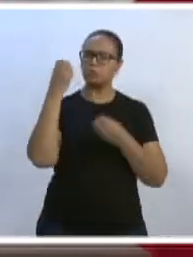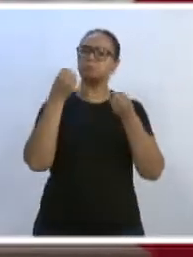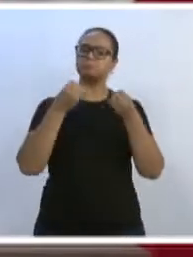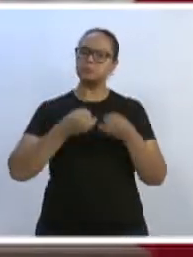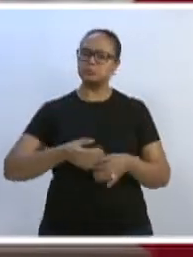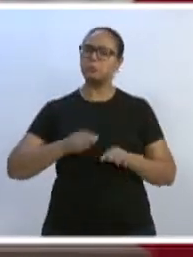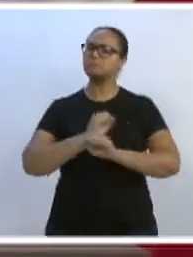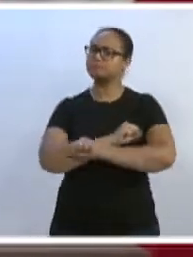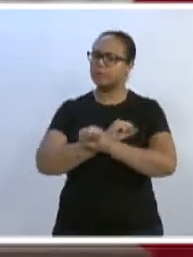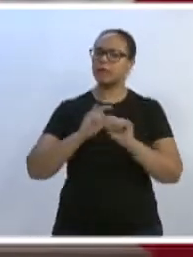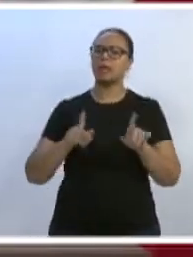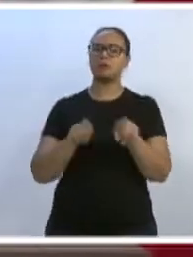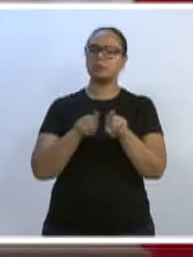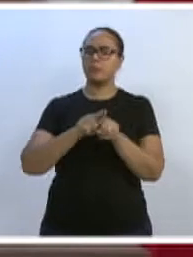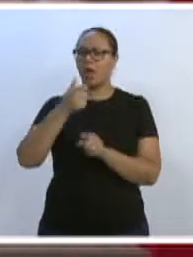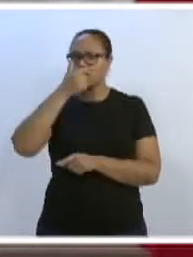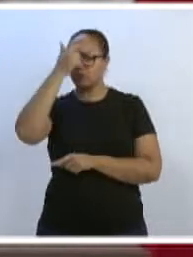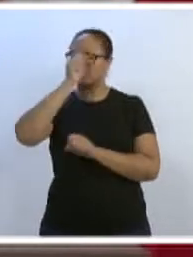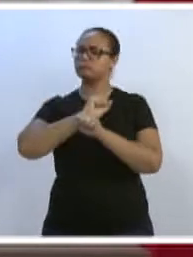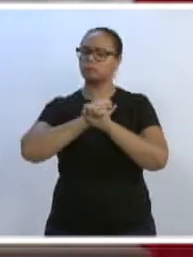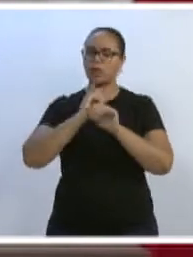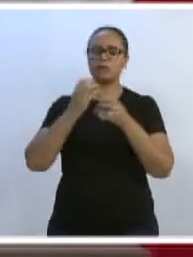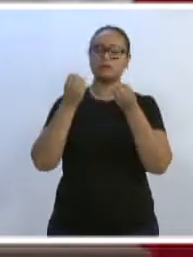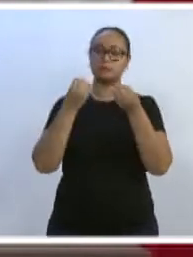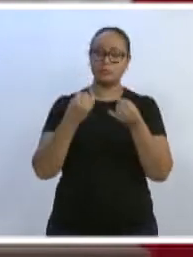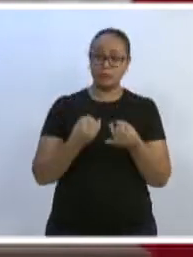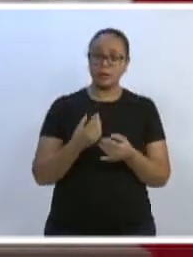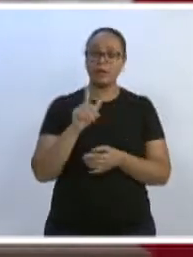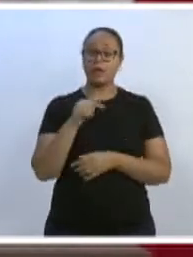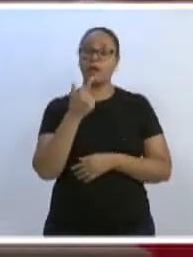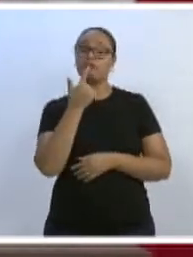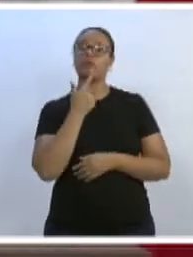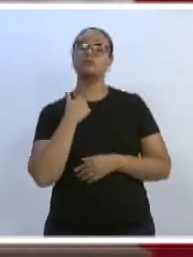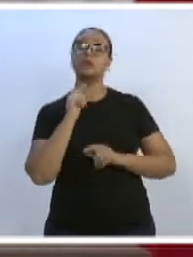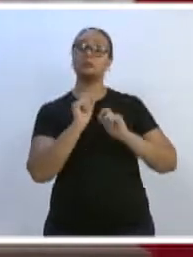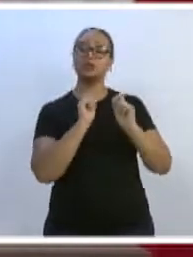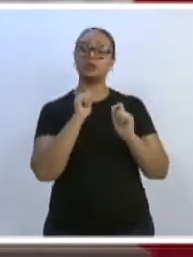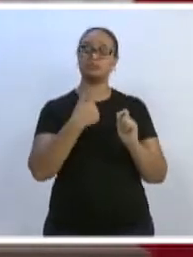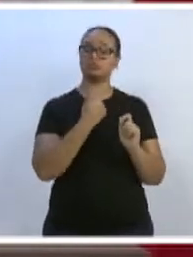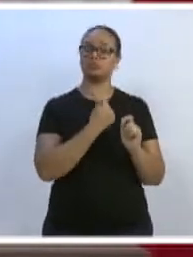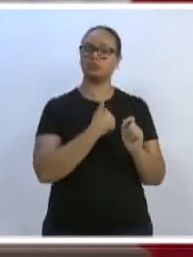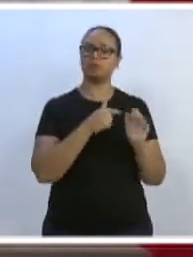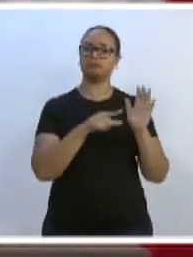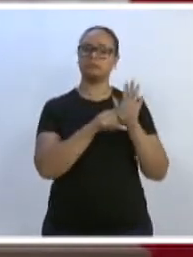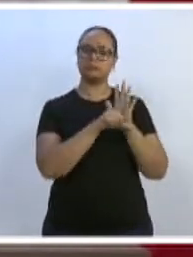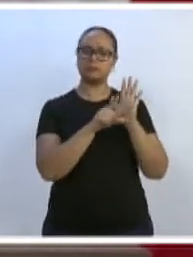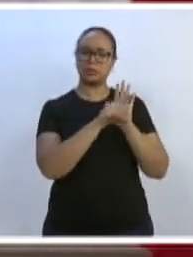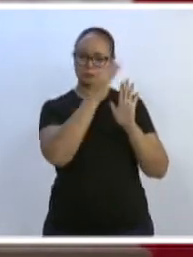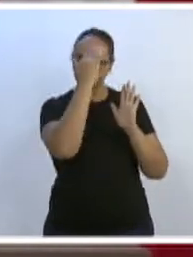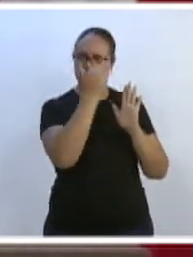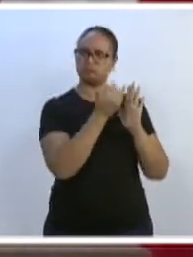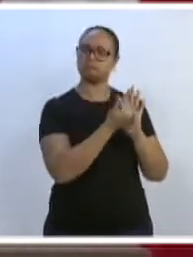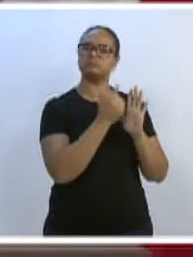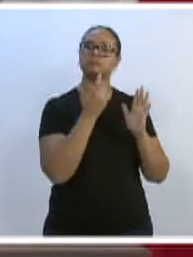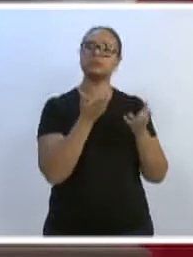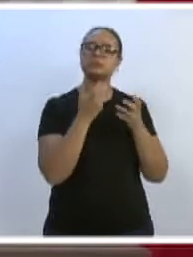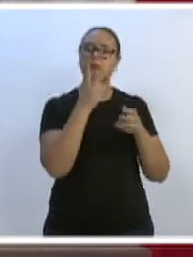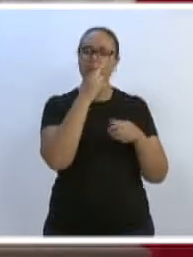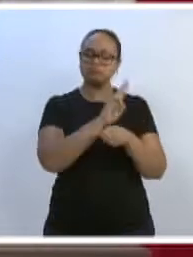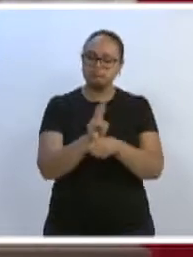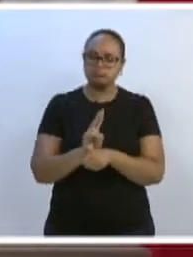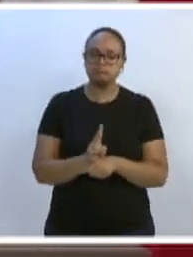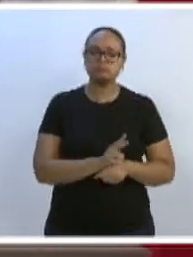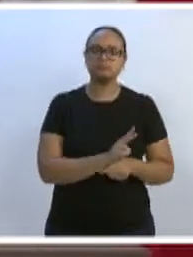também é essa é a vontade do poder legislativo estar junto sim com todas as entidades fiscalizando e cobrando e